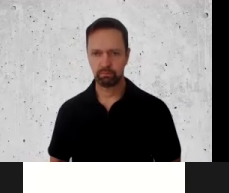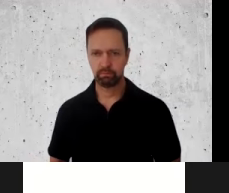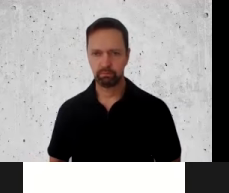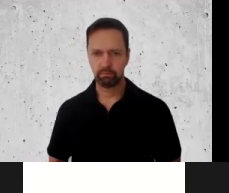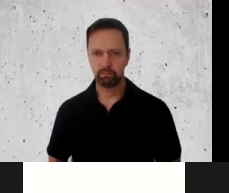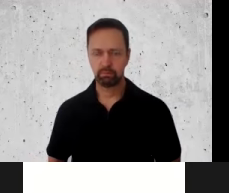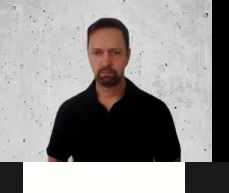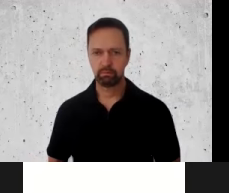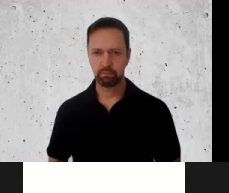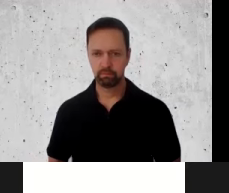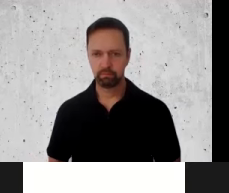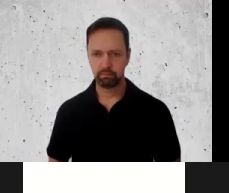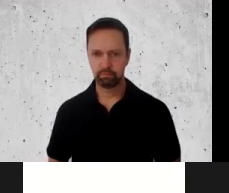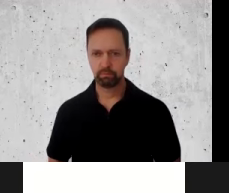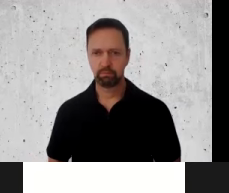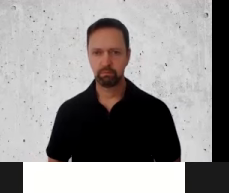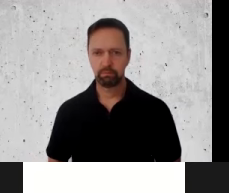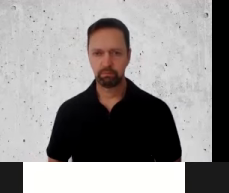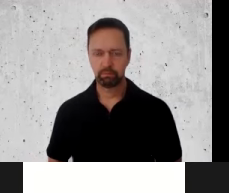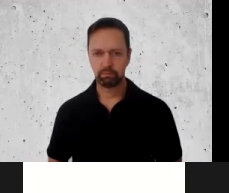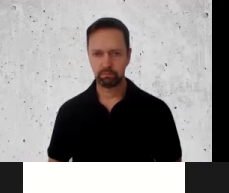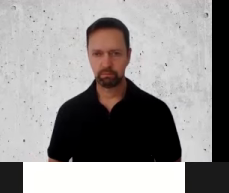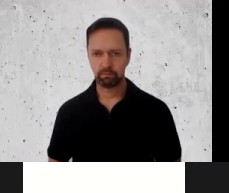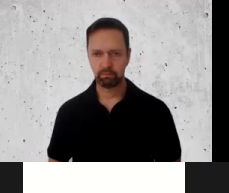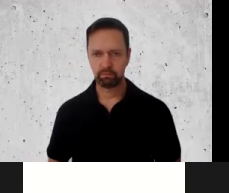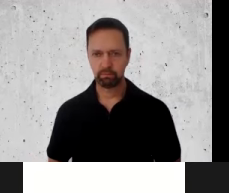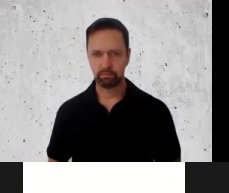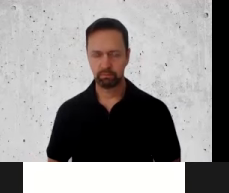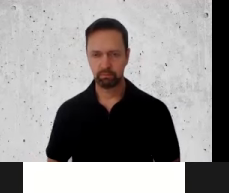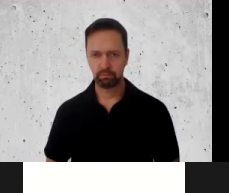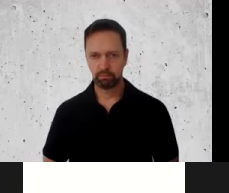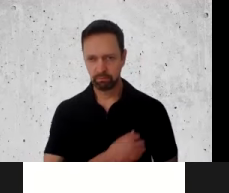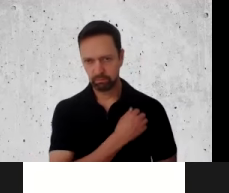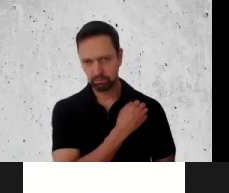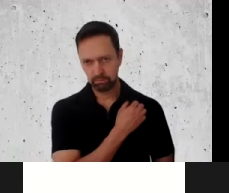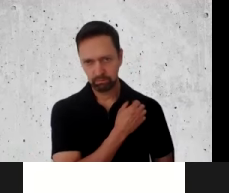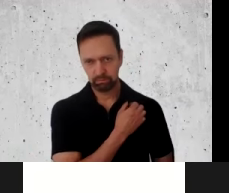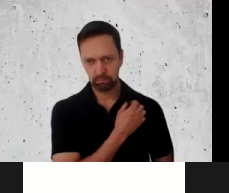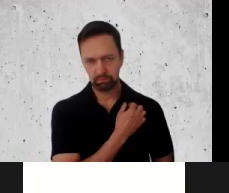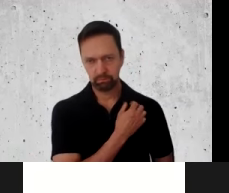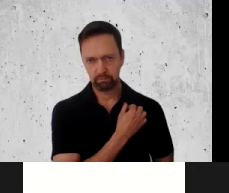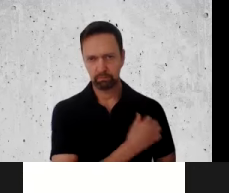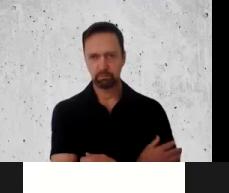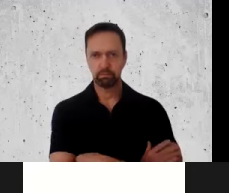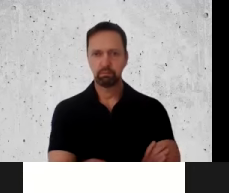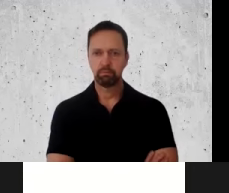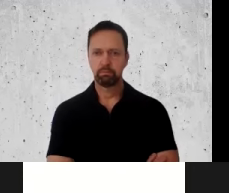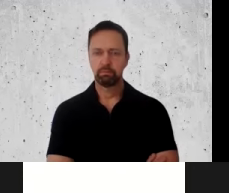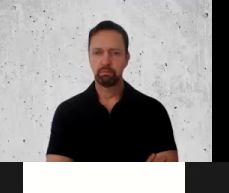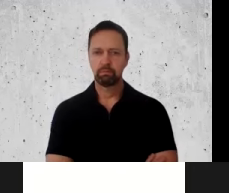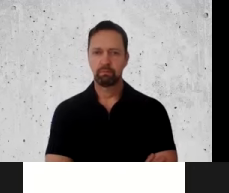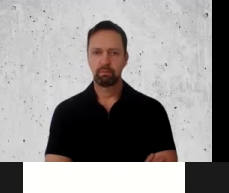extrajudicial ou mesmo um processo de recuperação judicial para que justamente evite a decretação da falência,